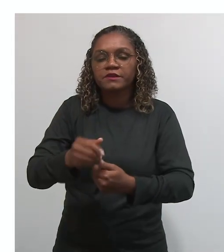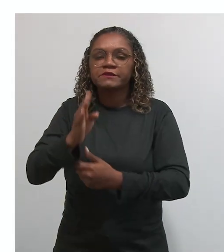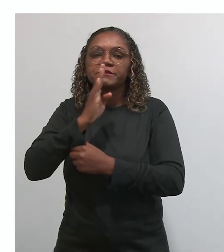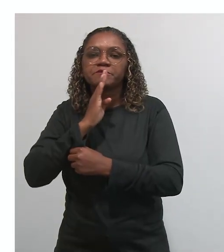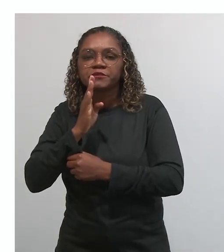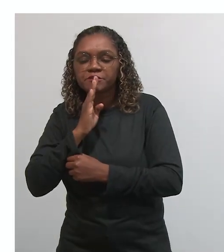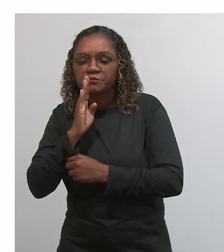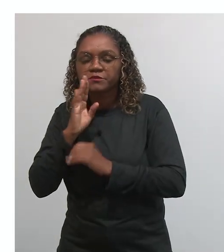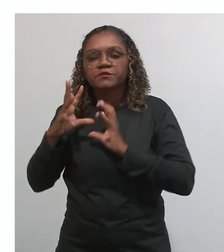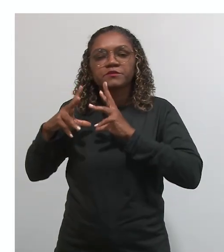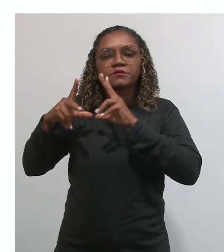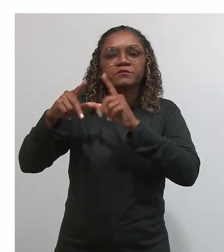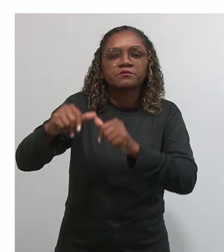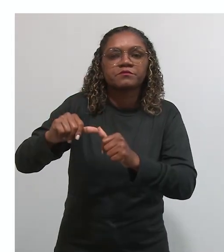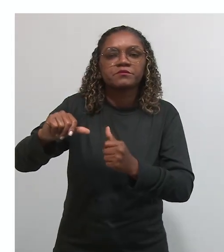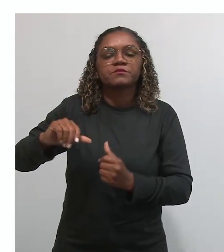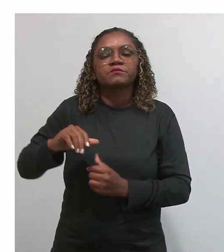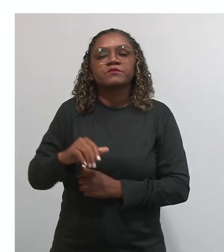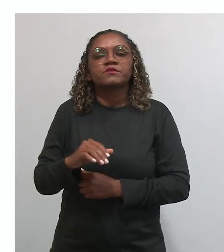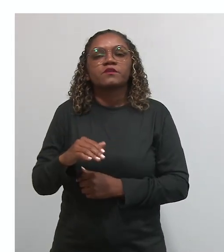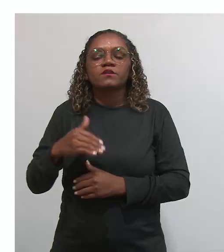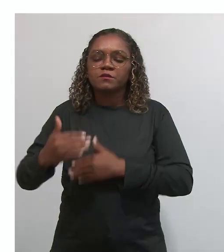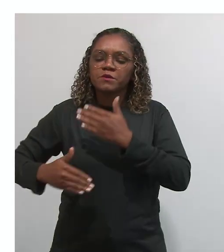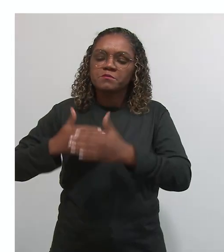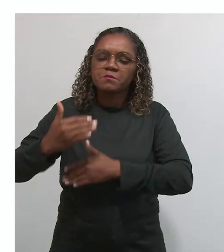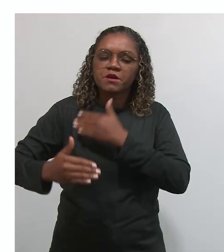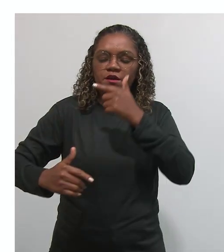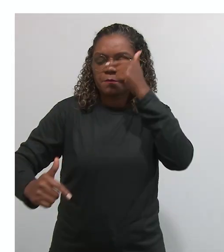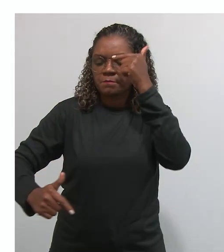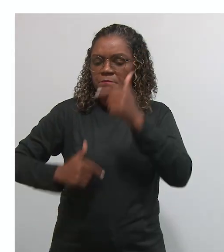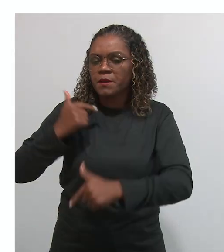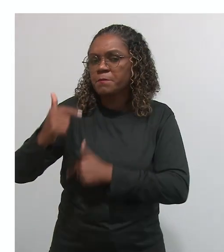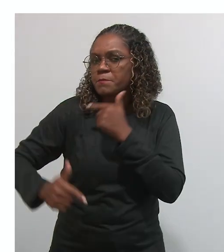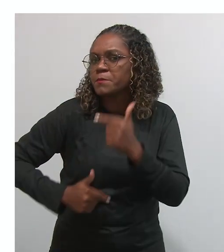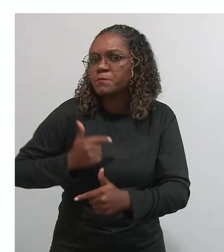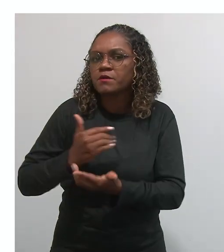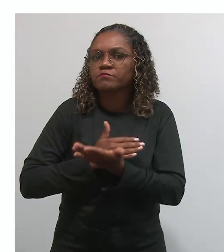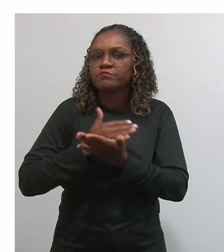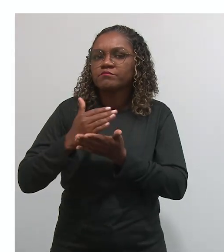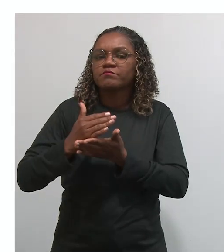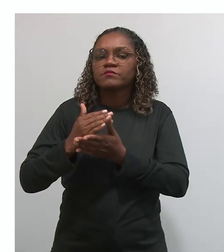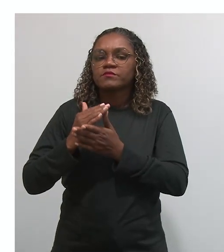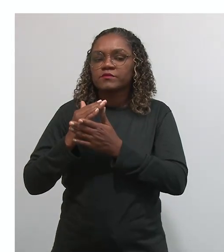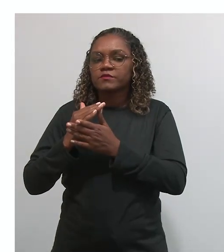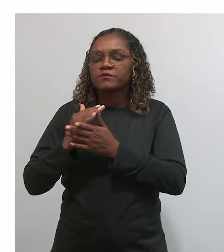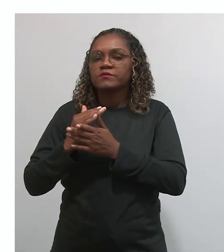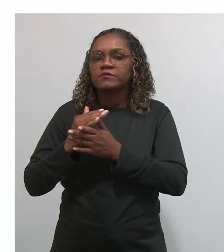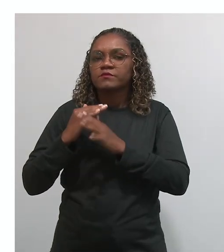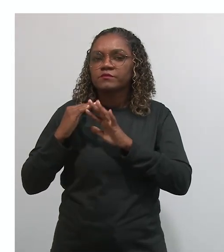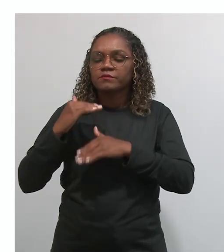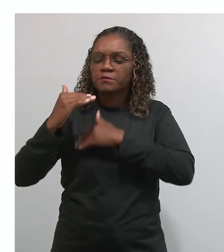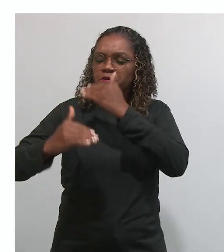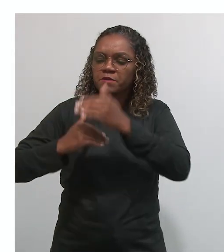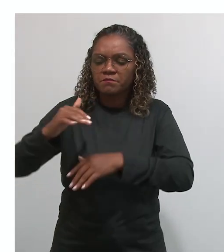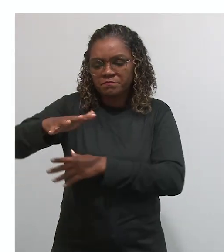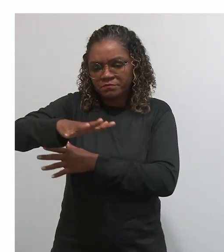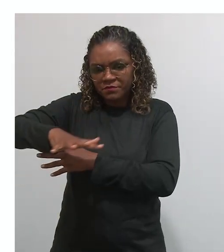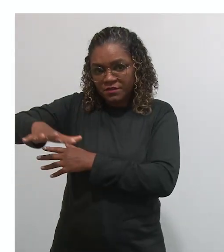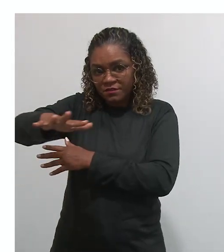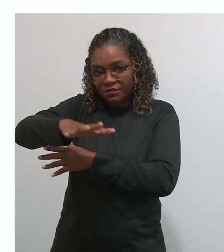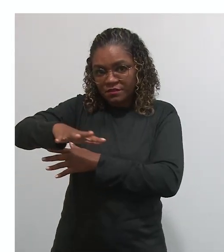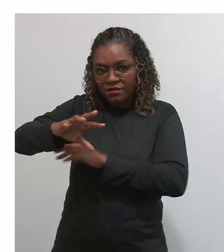habilidades, conhecimentos gerais, começou a trabalhar, né, o seu conhecimento de